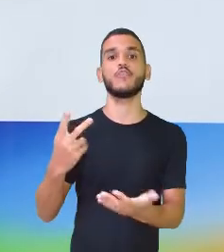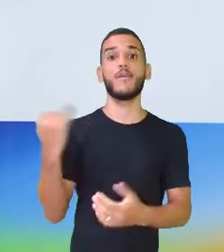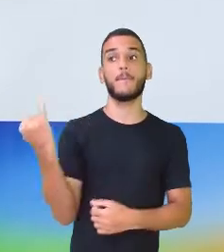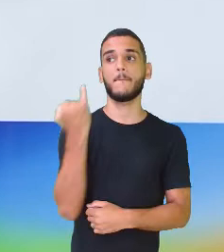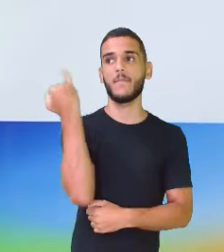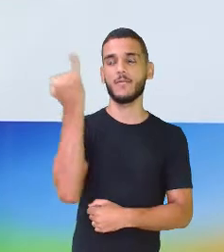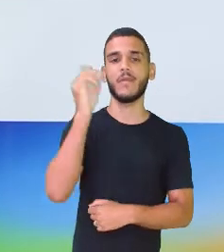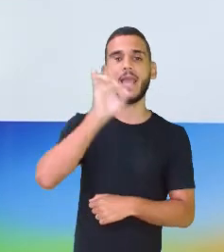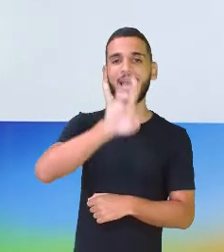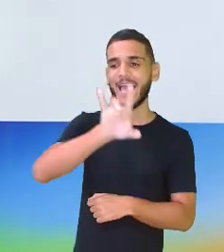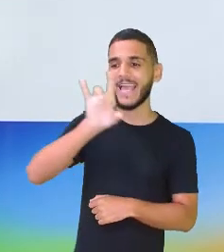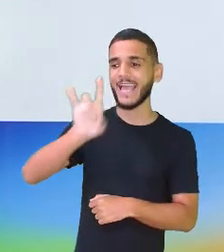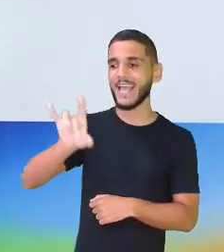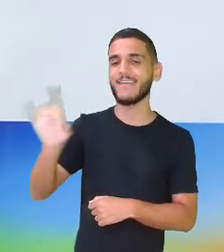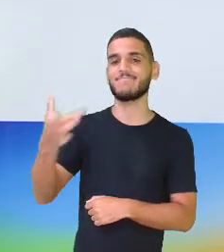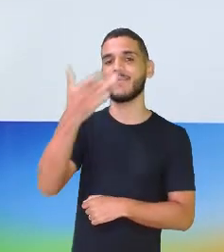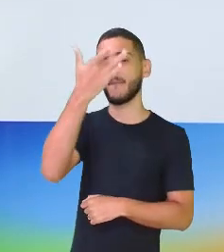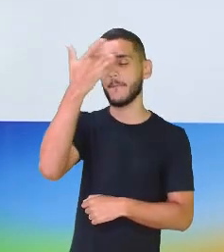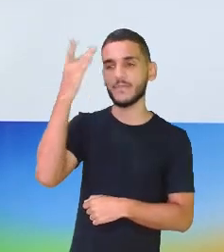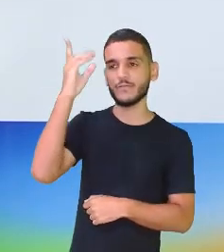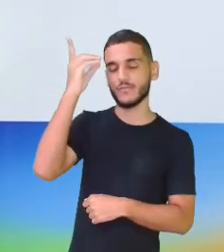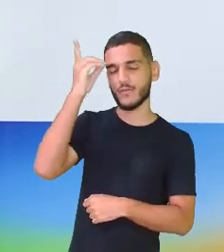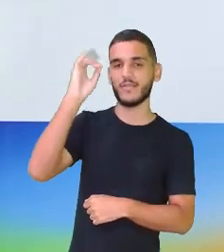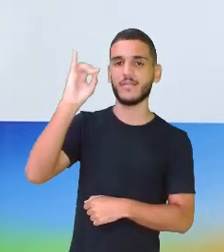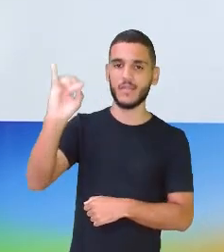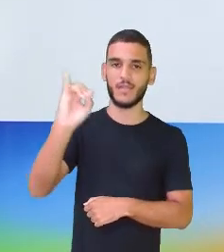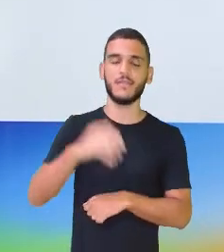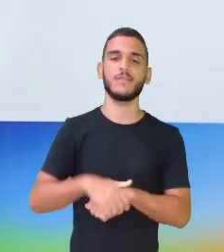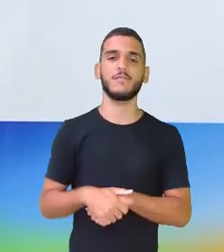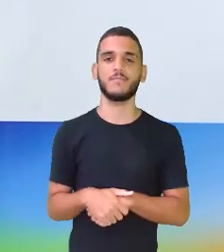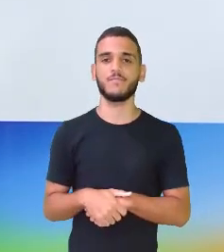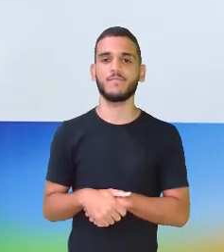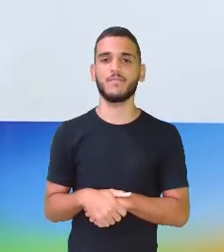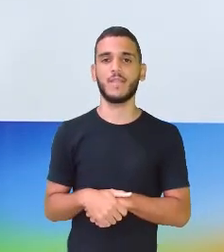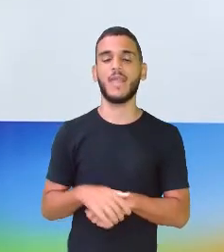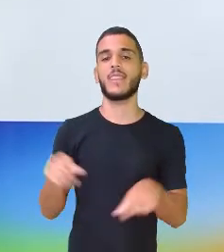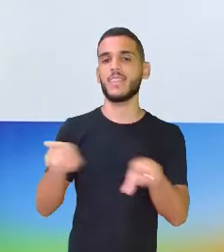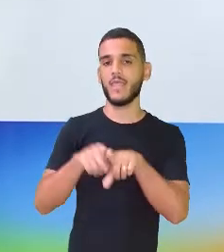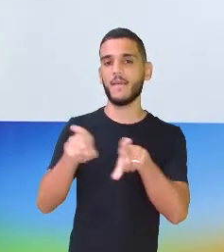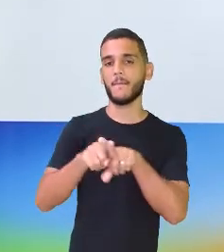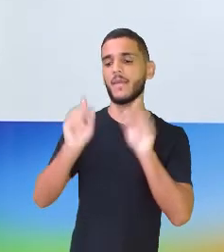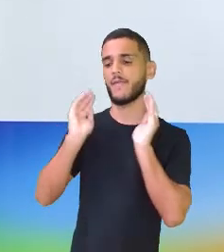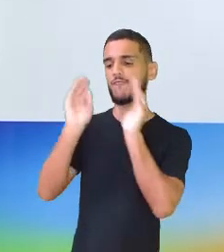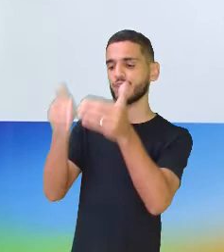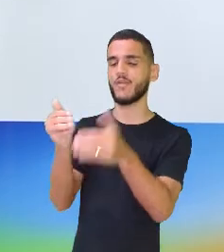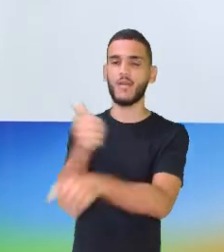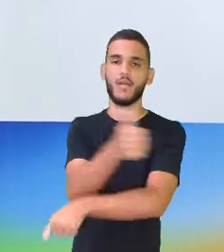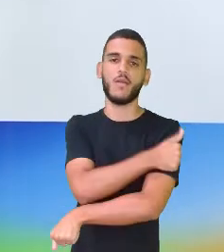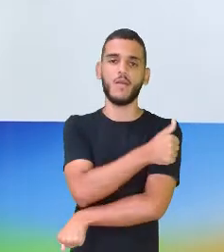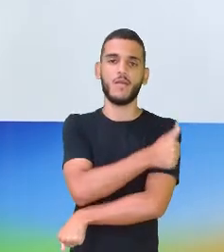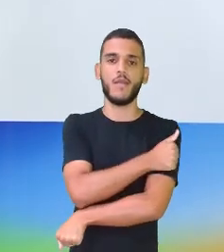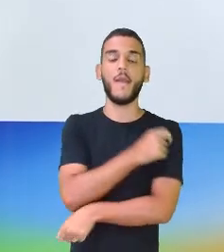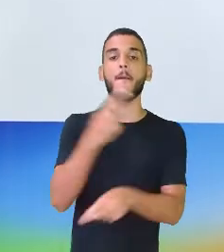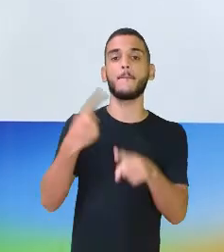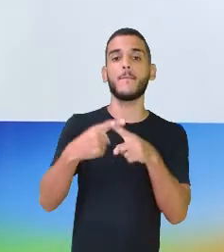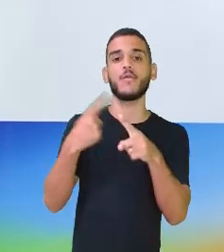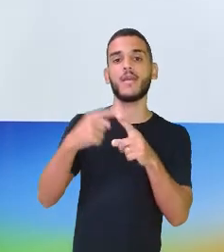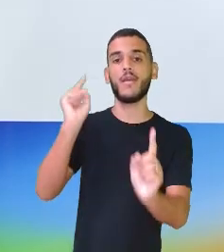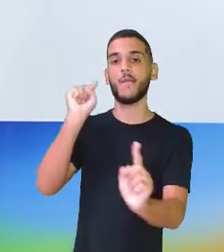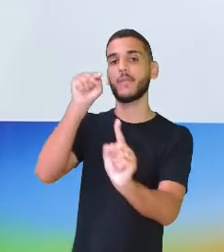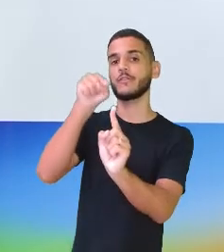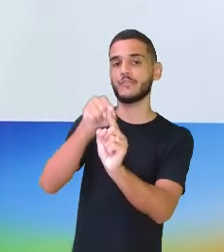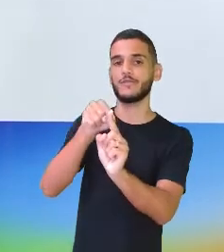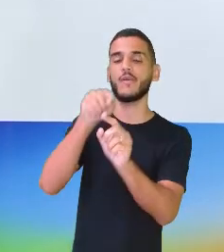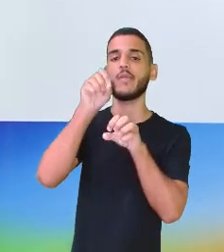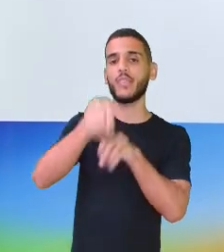cada necessidade, para cada deficiência, para cada especificidade do estudante, que é público-alvo da